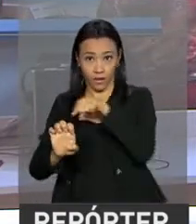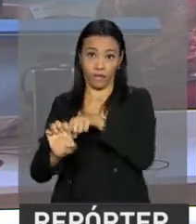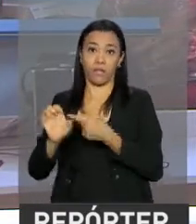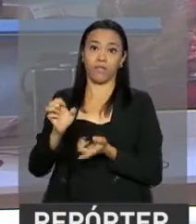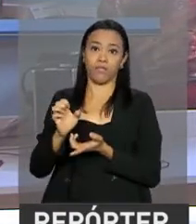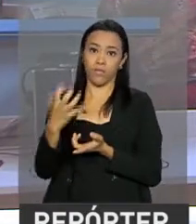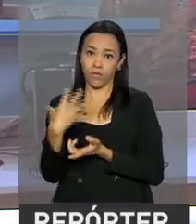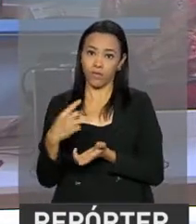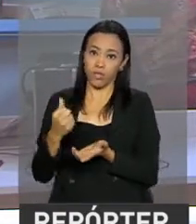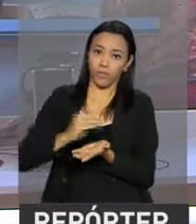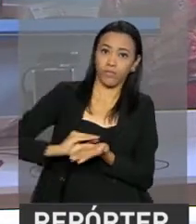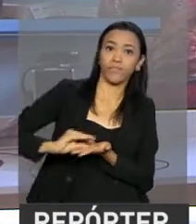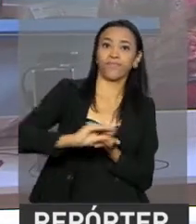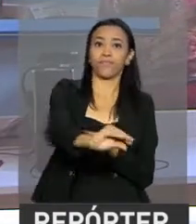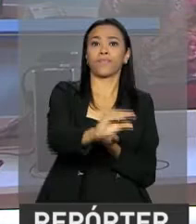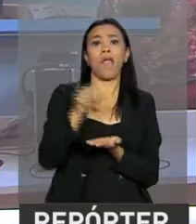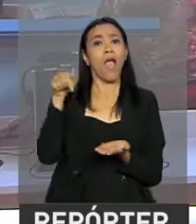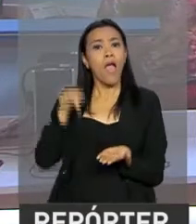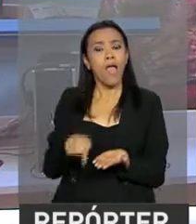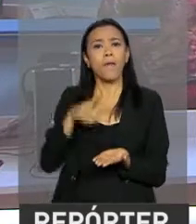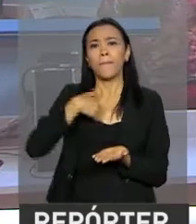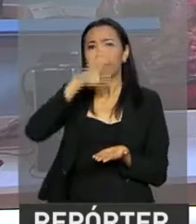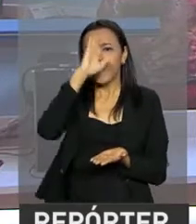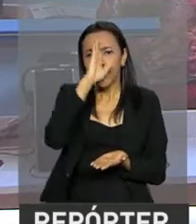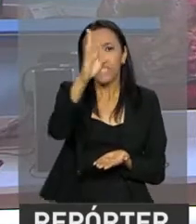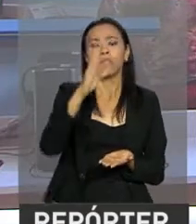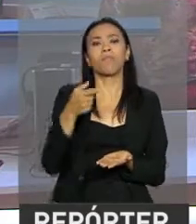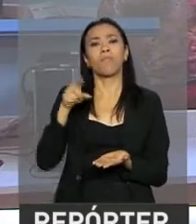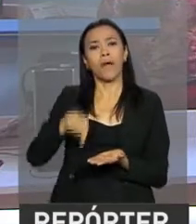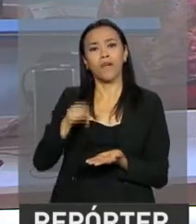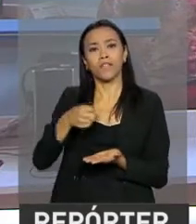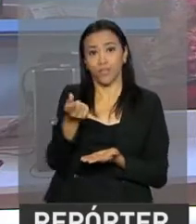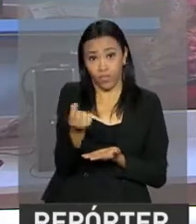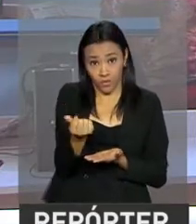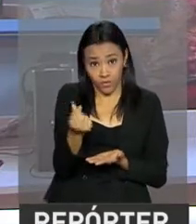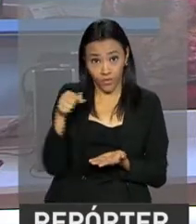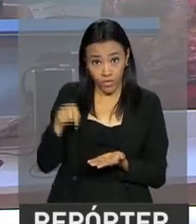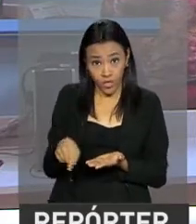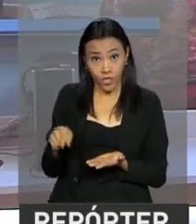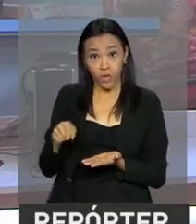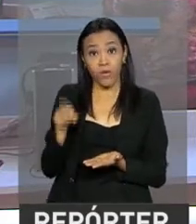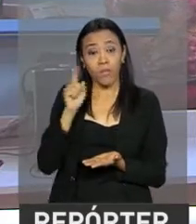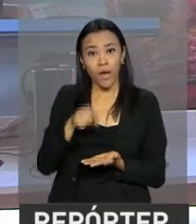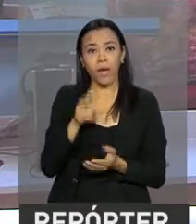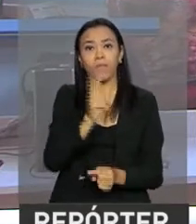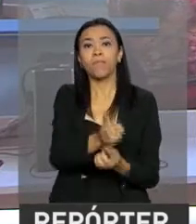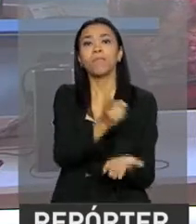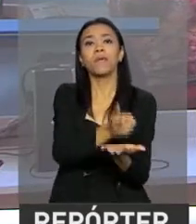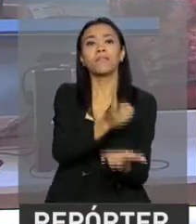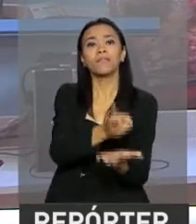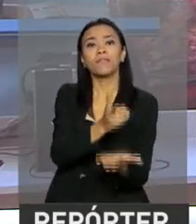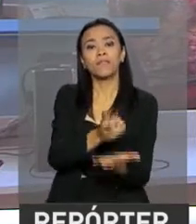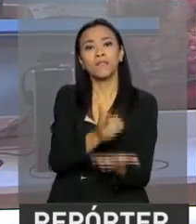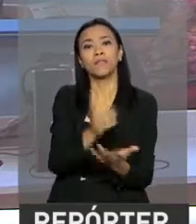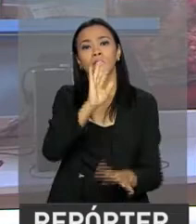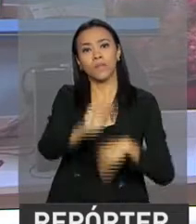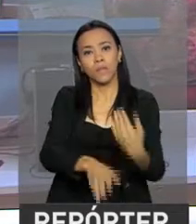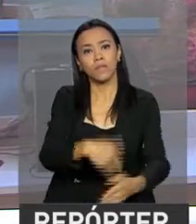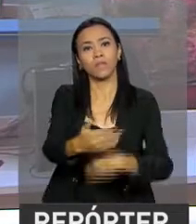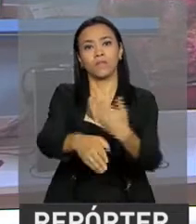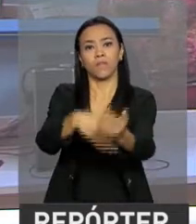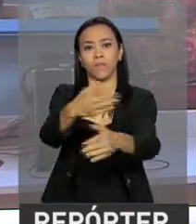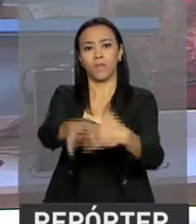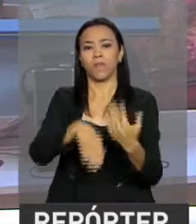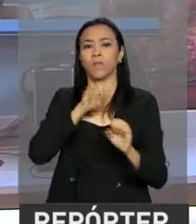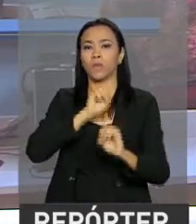fdr o dinheiro é uma das principais fontes de recursos para a manutenção e o desenvolvimento